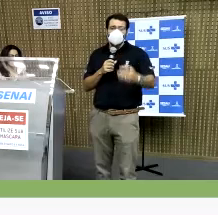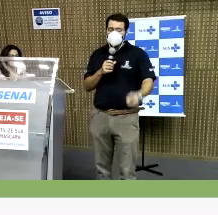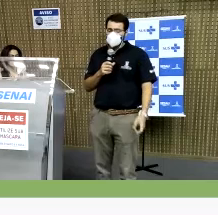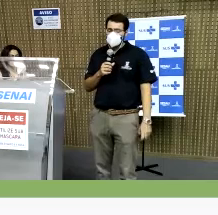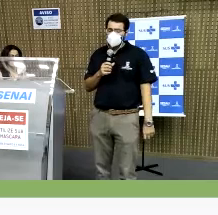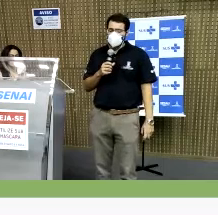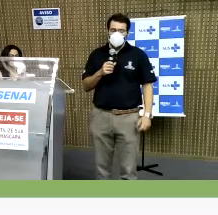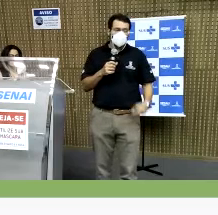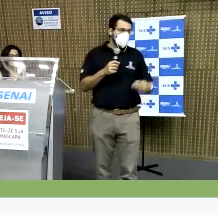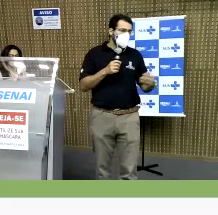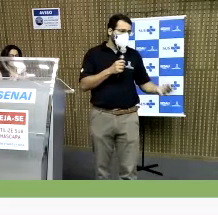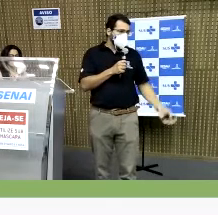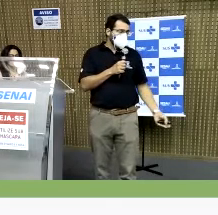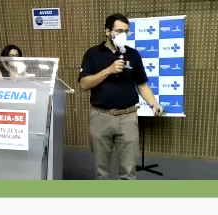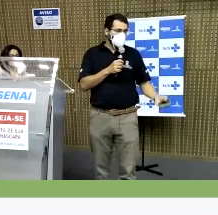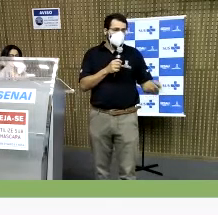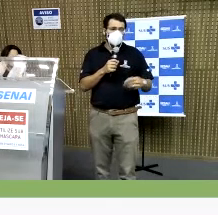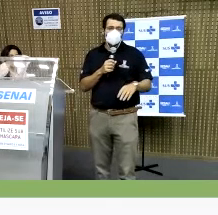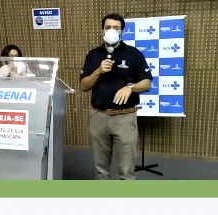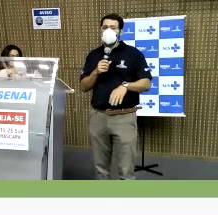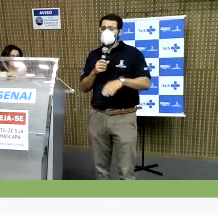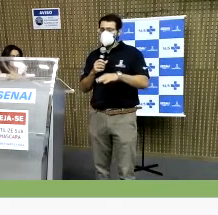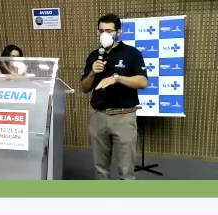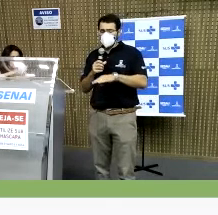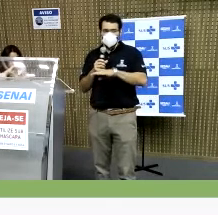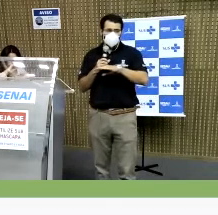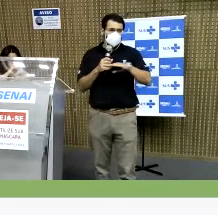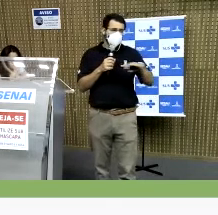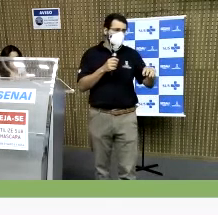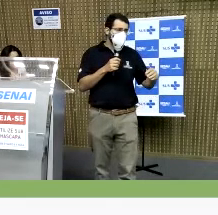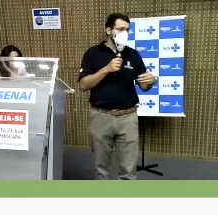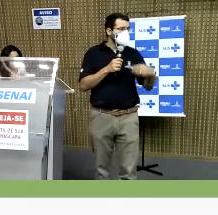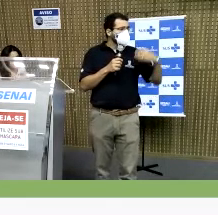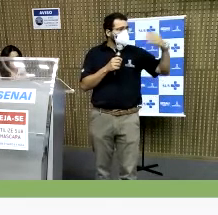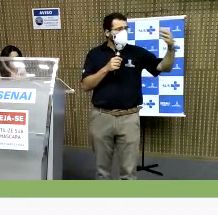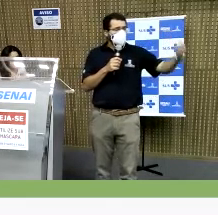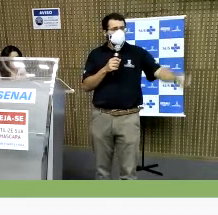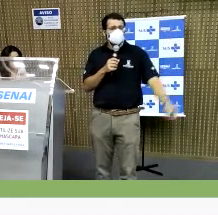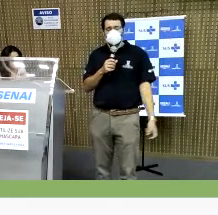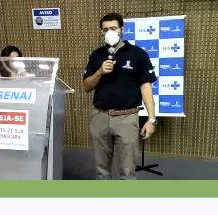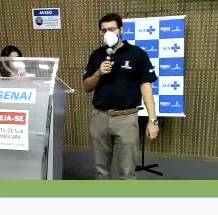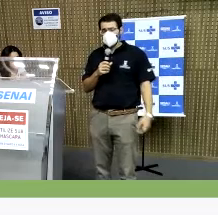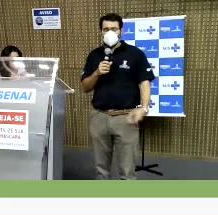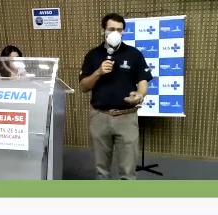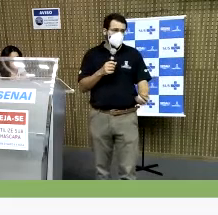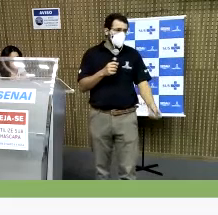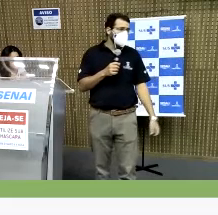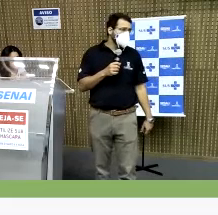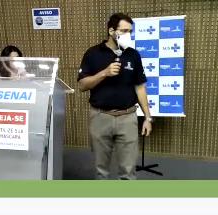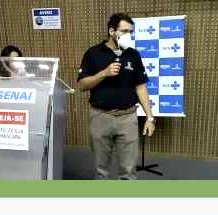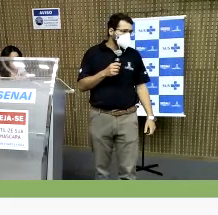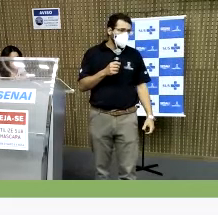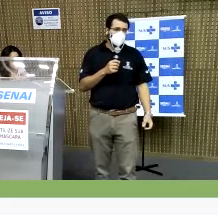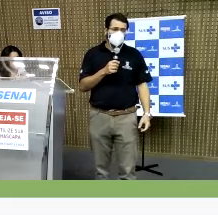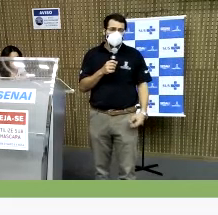um acompanhamento e que a hemoglobina, a glicemia do paciente, ele tem uma estabilização, com retorno de 3 meses, ela é feita uma